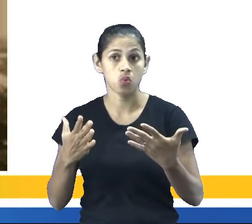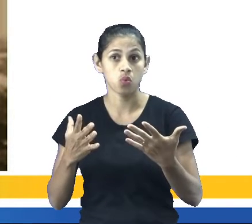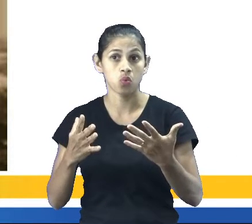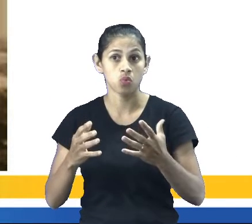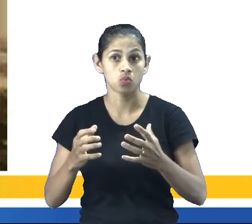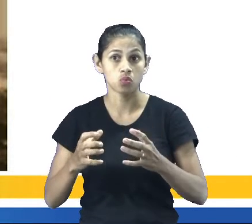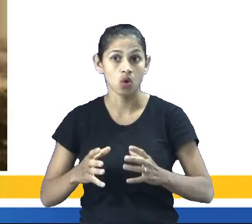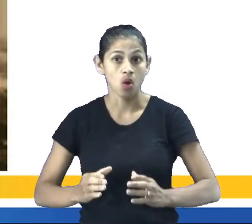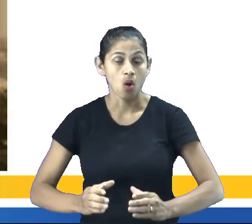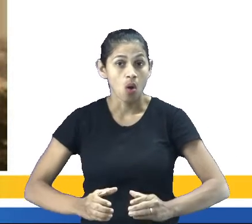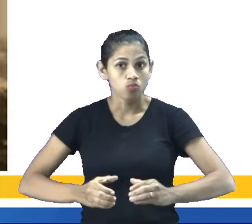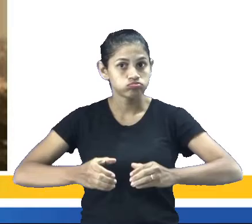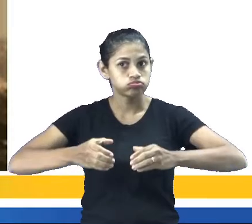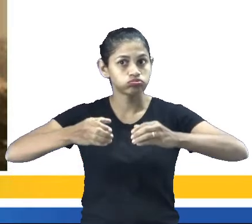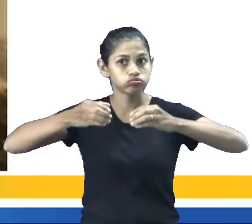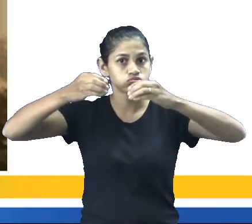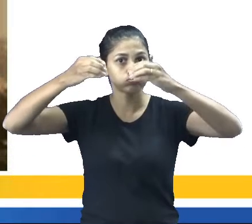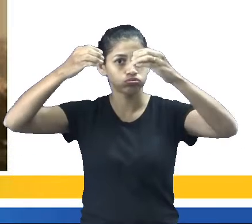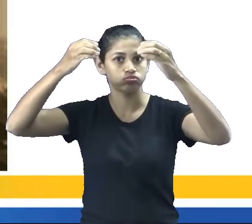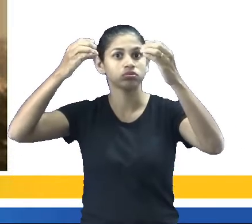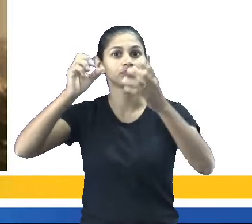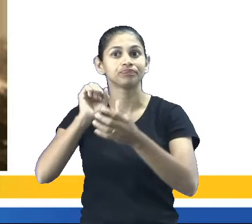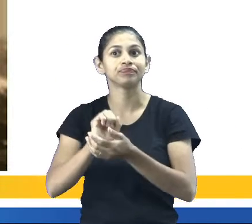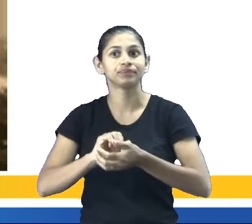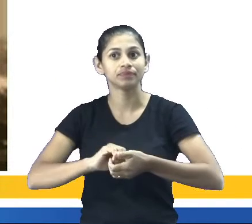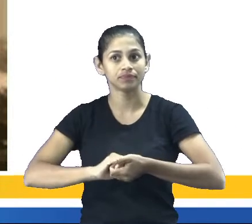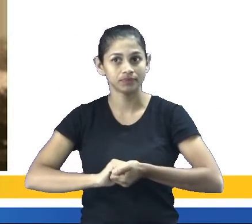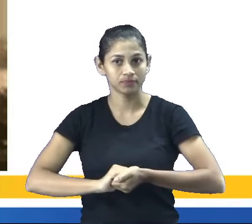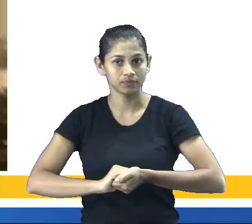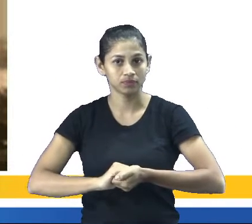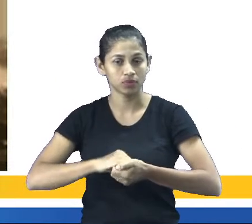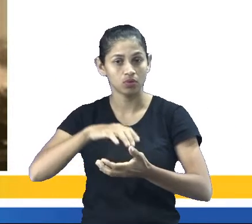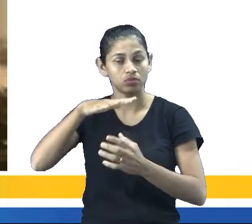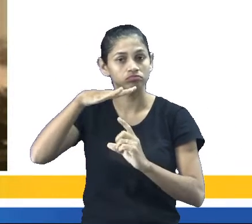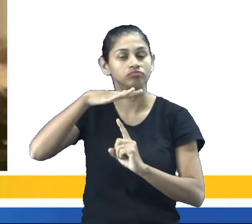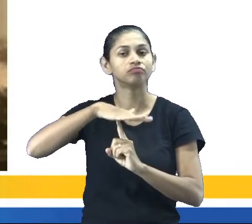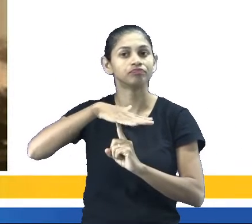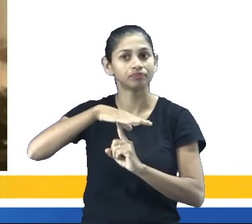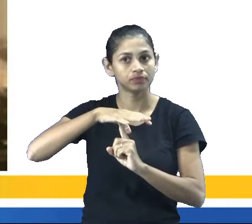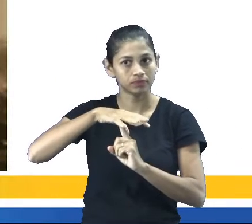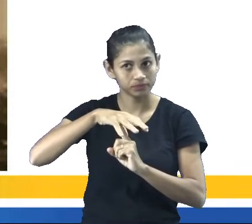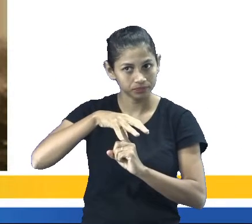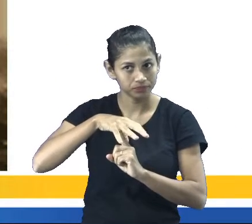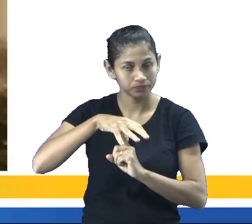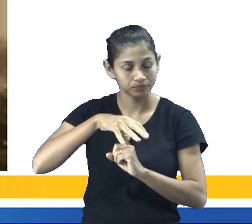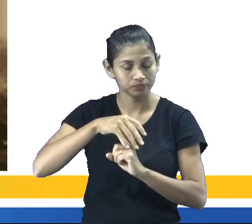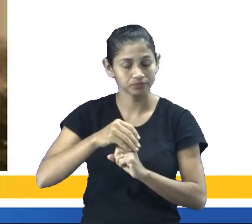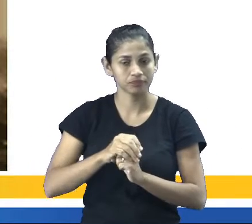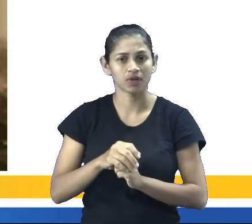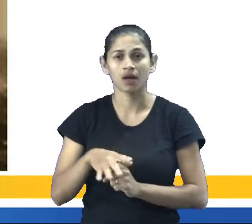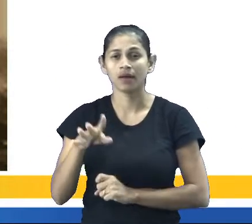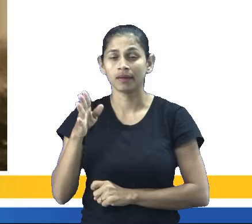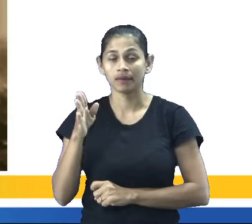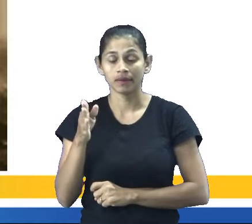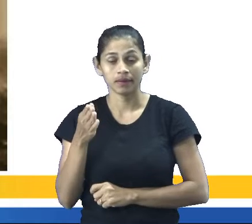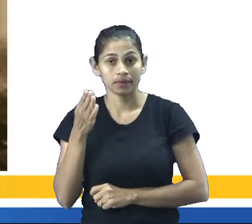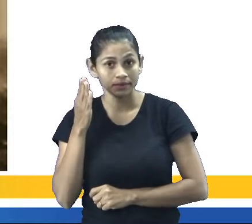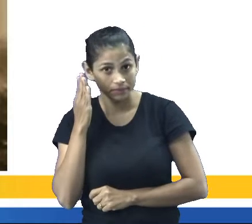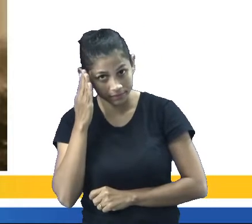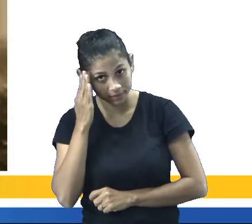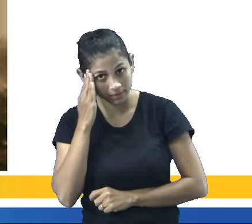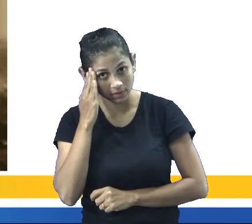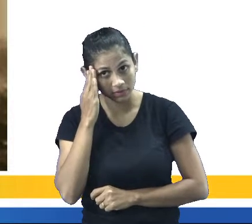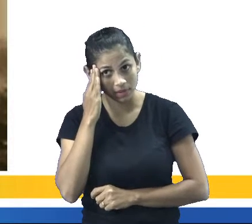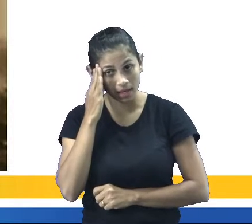energia nuclear, né? A gente escuta esse nome e já fica com medo, né, gente? Porque a gente sabe que os acidentes nucleares, eles costumam